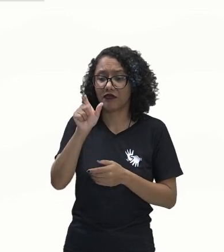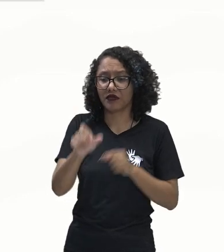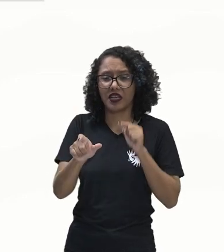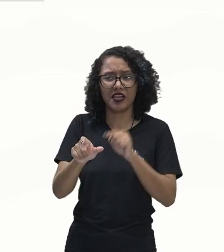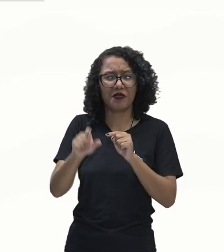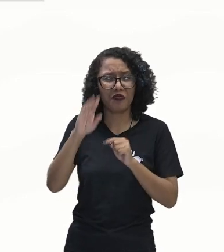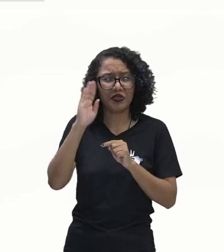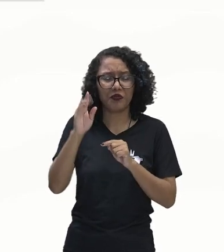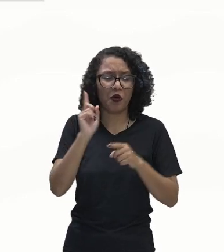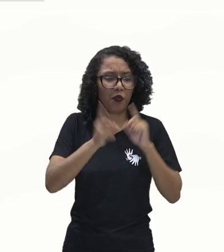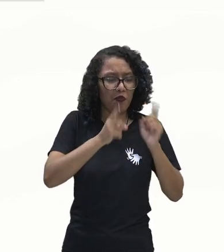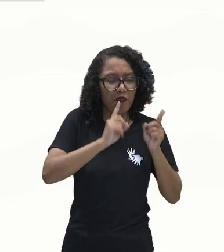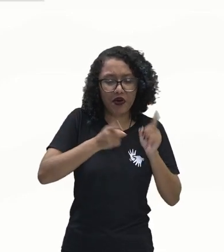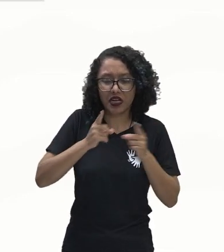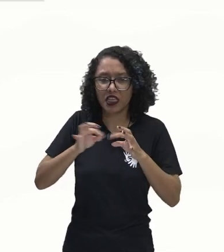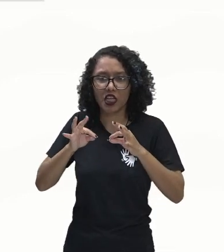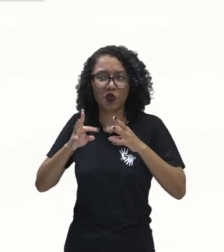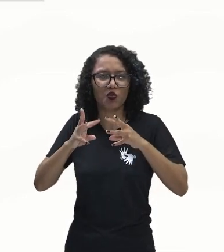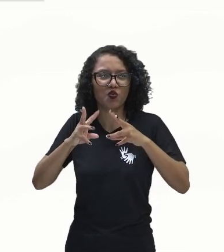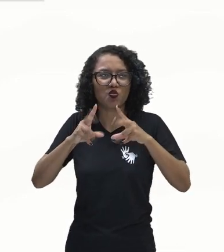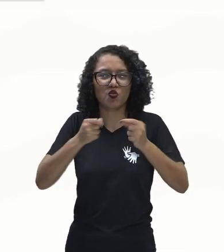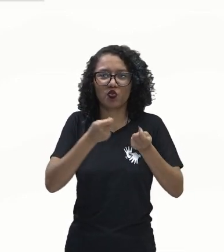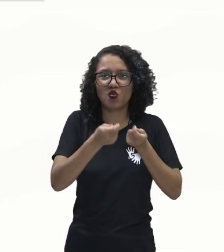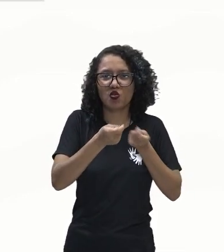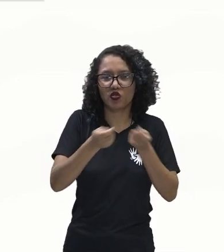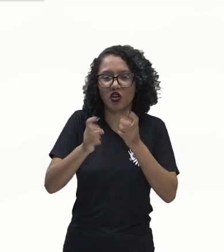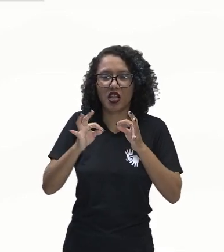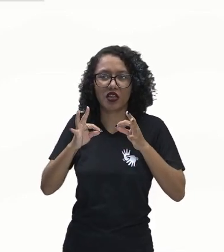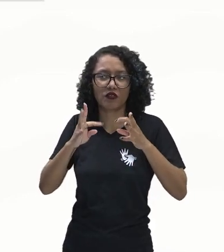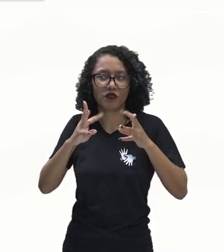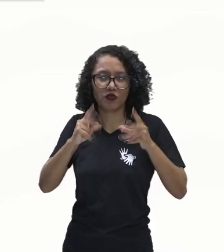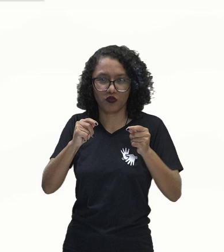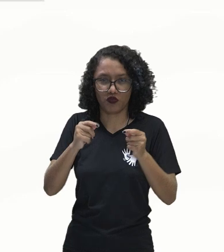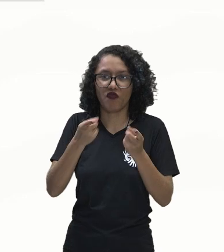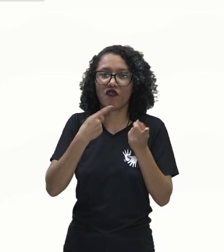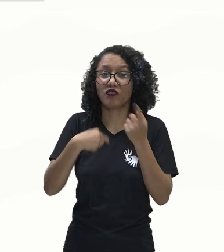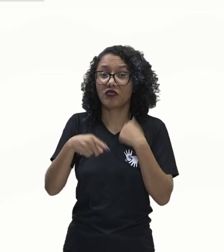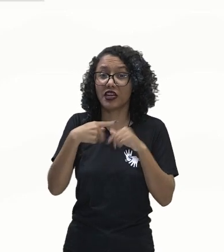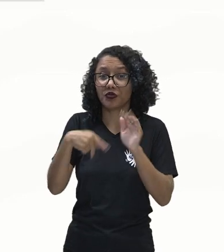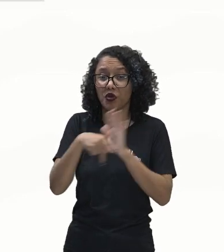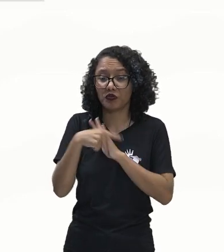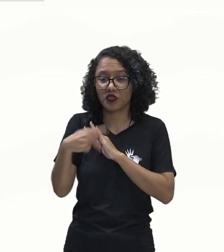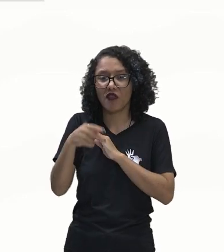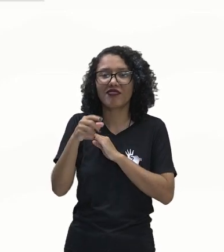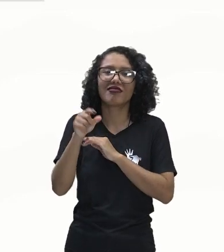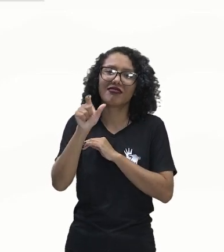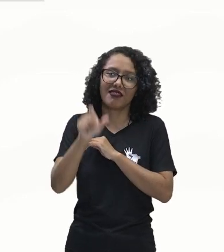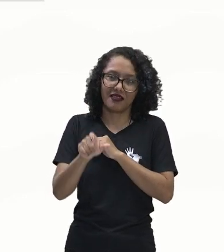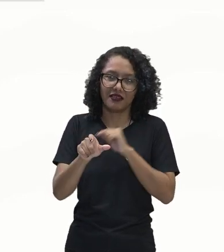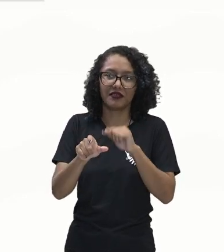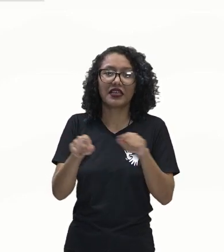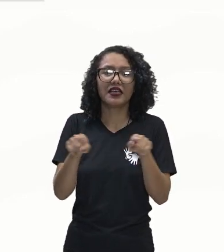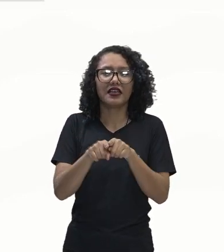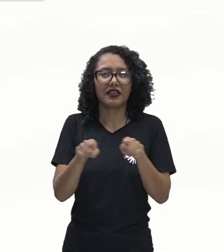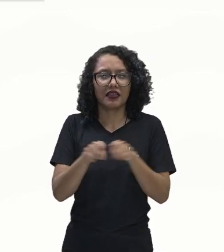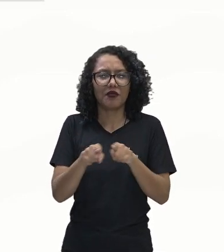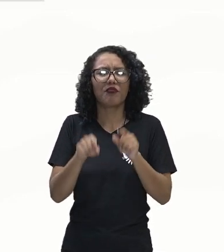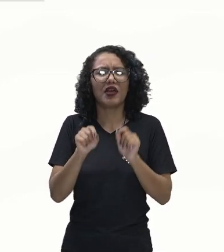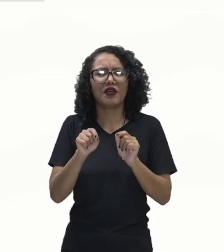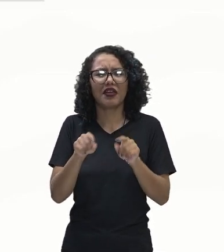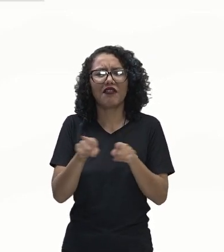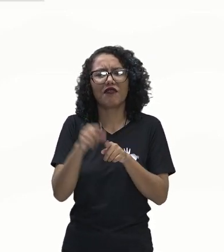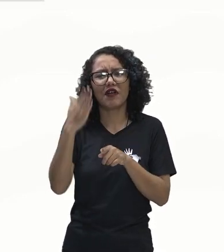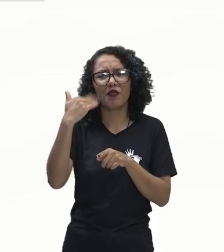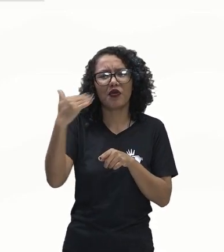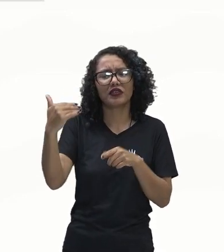acordo com a sua conveniência. E a Rússia ela vai ser conhecida nesse período como o gigante dos pés de barro.